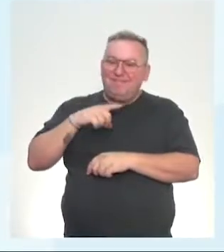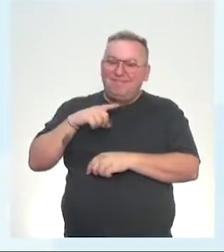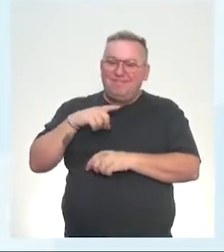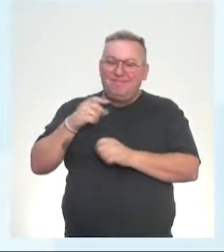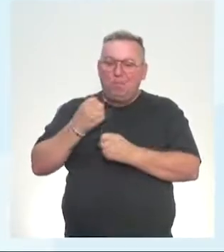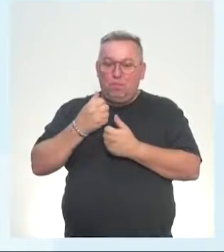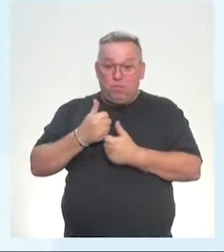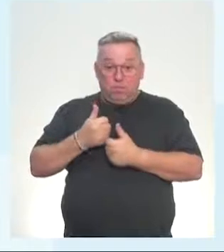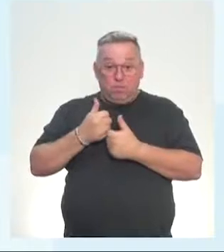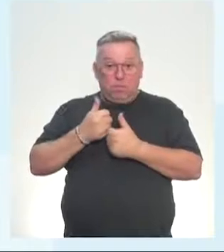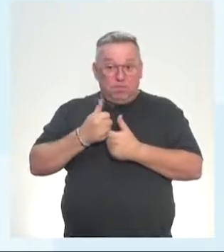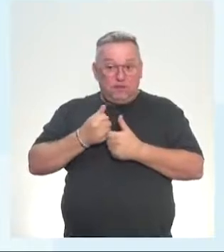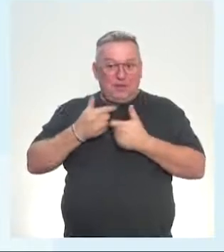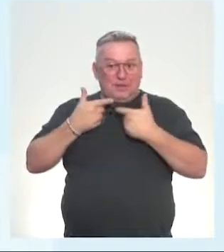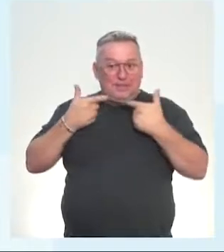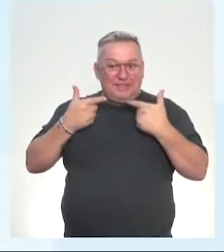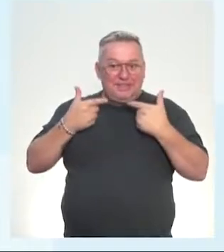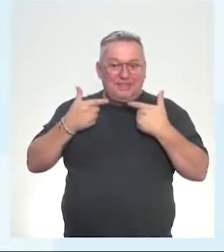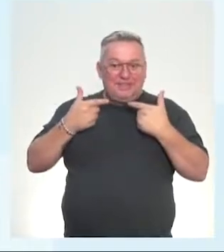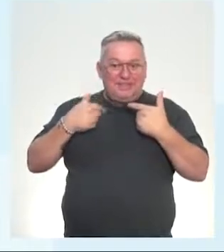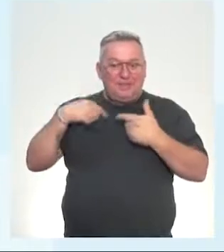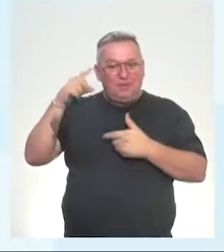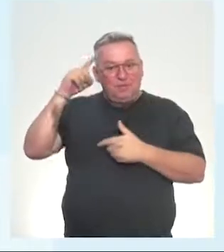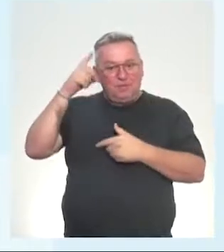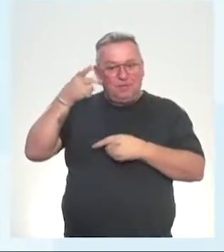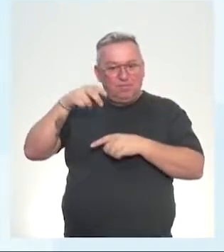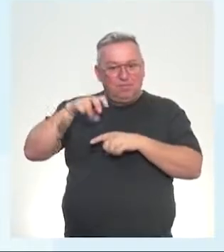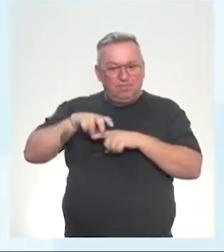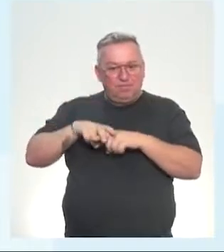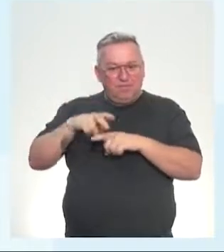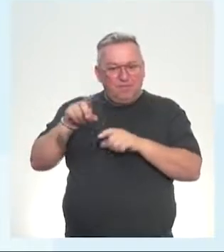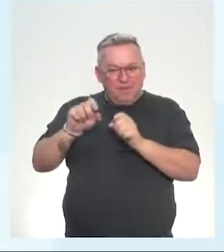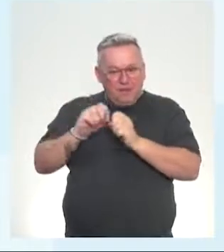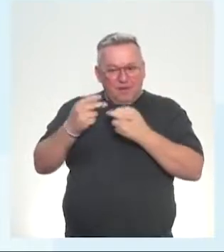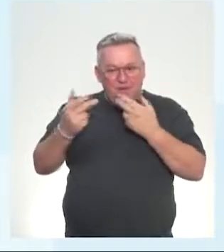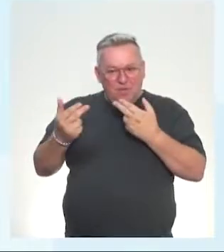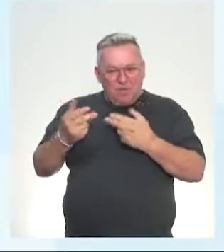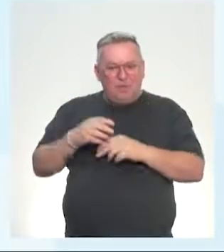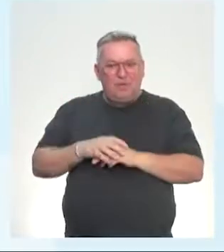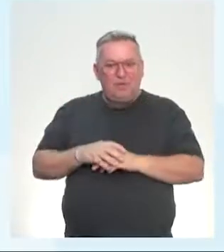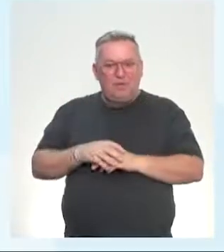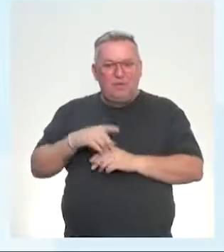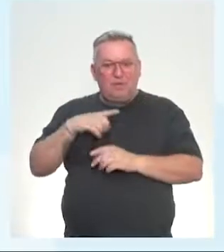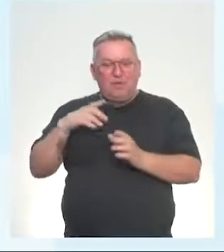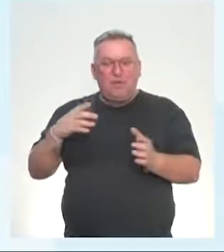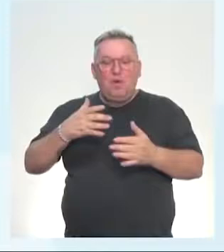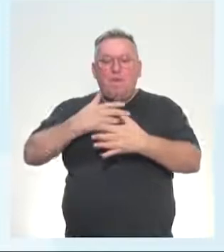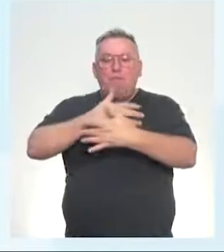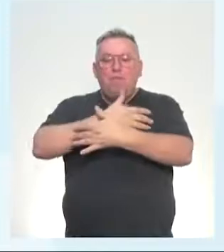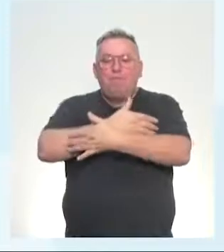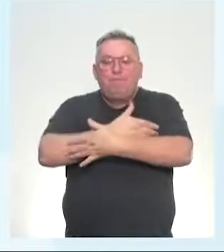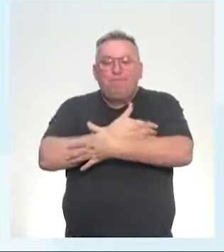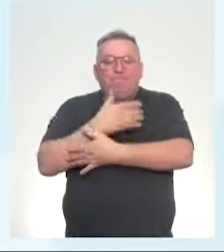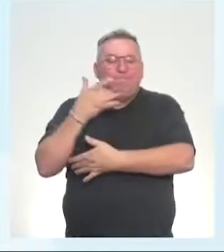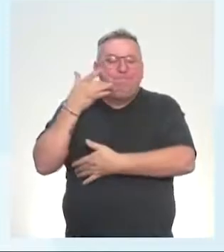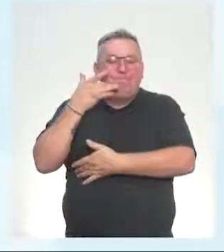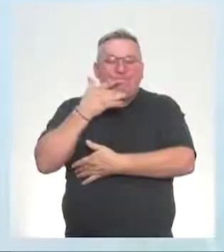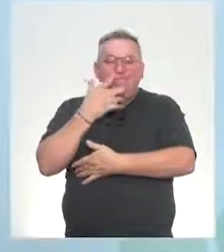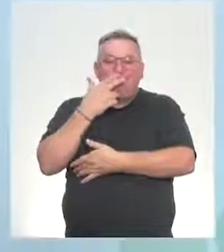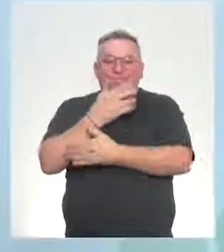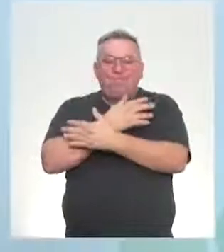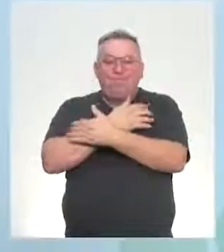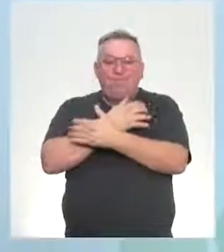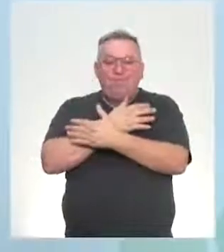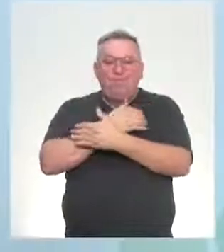que ele está de bom humor? Eu, num dia bom, também ajo daquela maneira? tem o abraço de urso, tem outras expressões que poderíamos